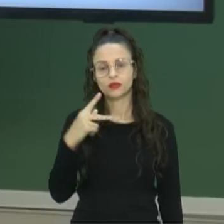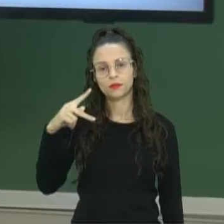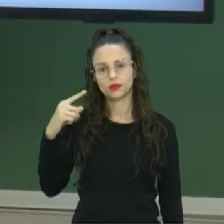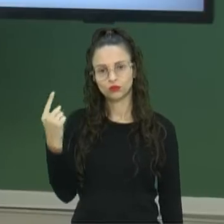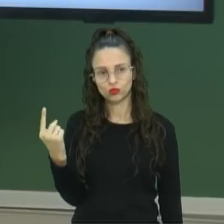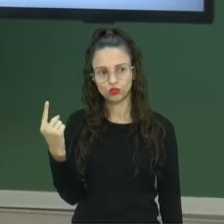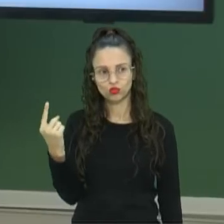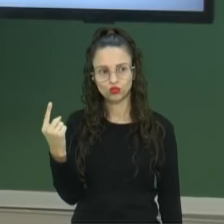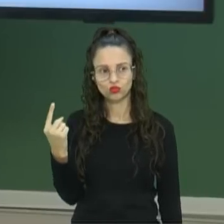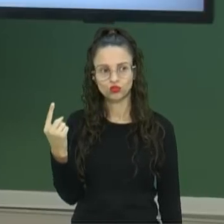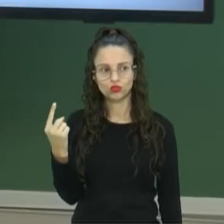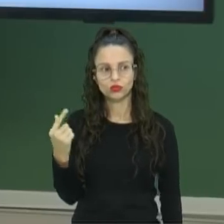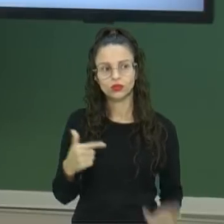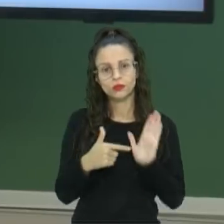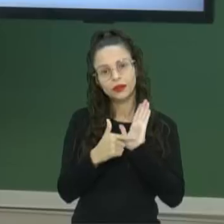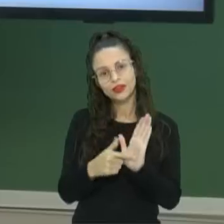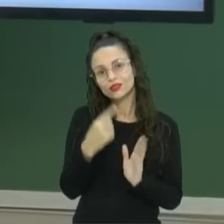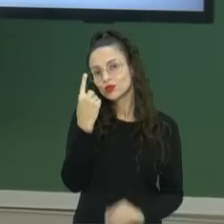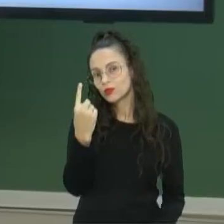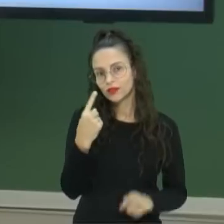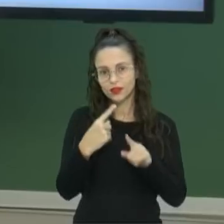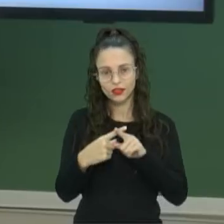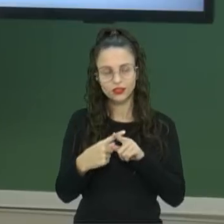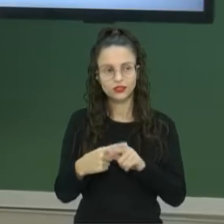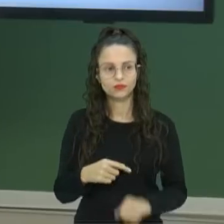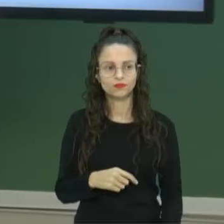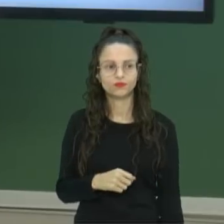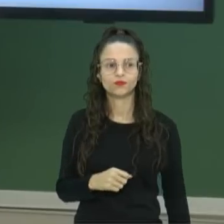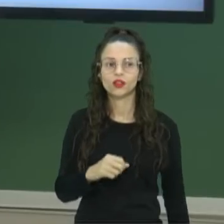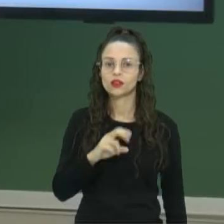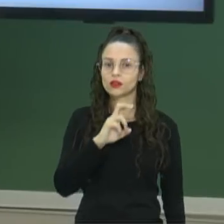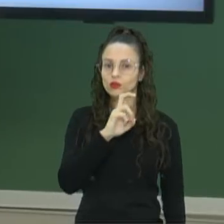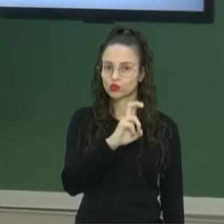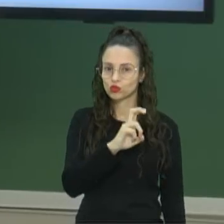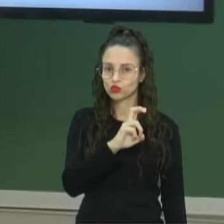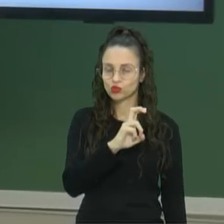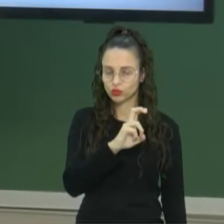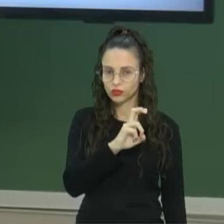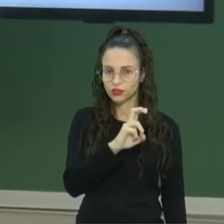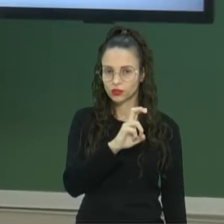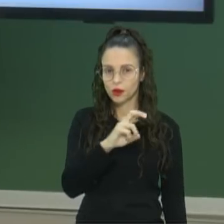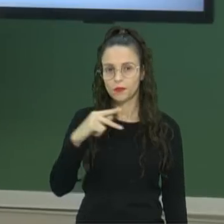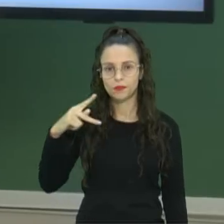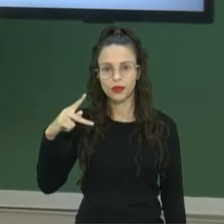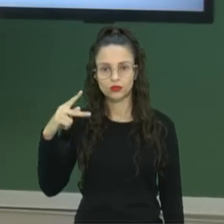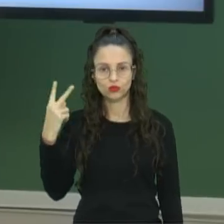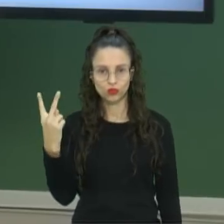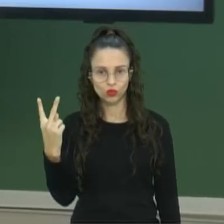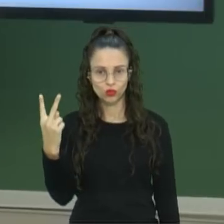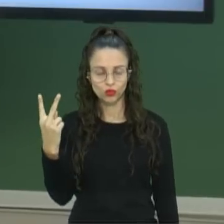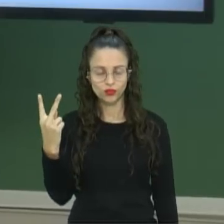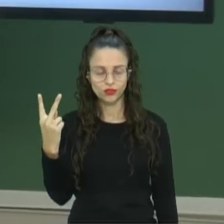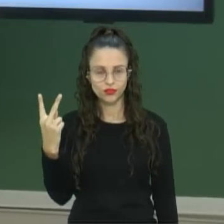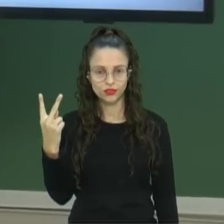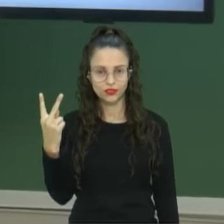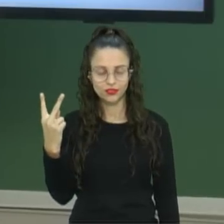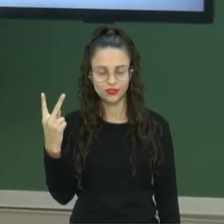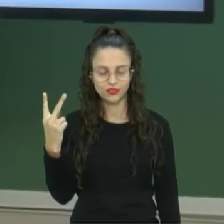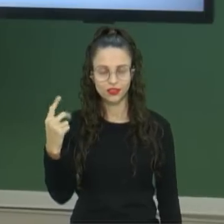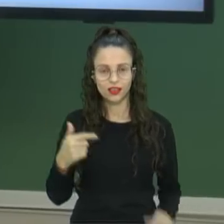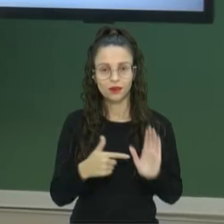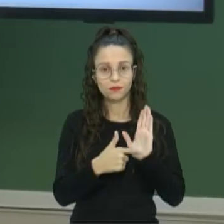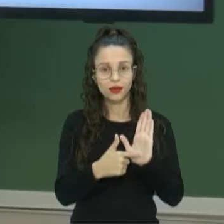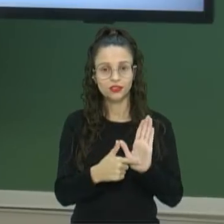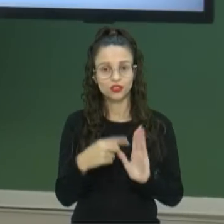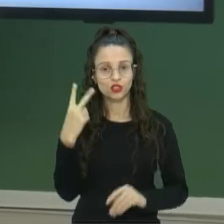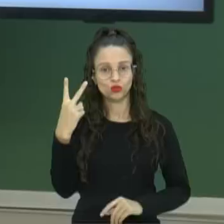é como se ele aparecesse apenas uma vez. O peso 5 tem peso 2, é como se ele aparecesse,